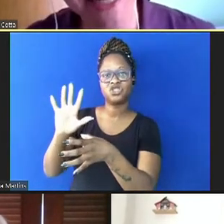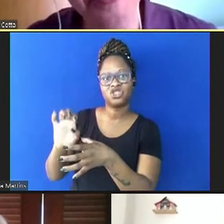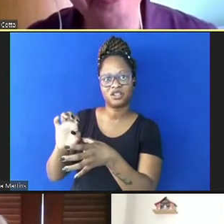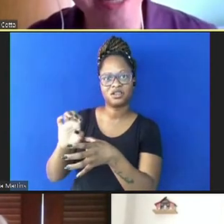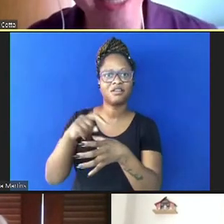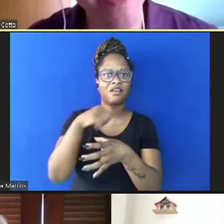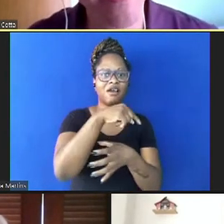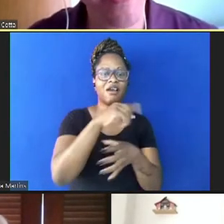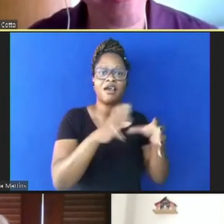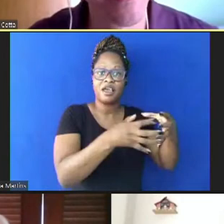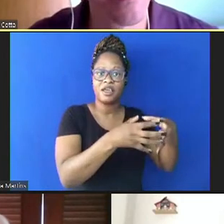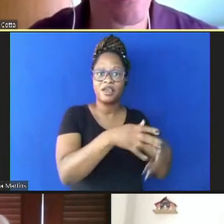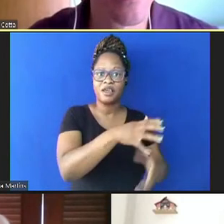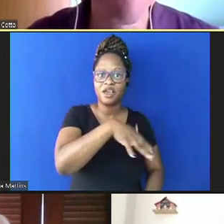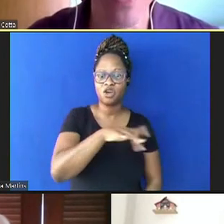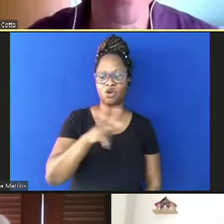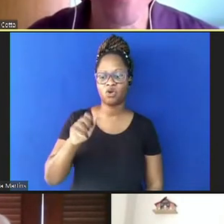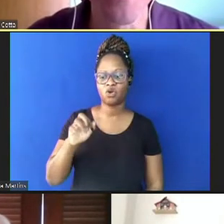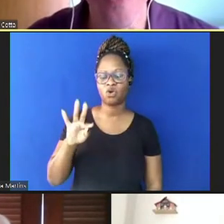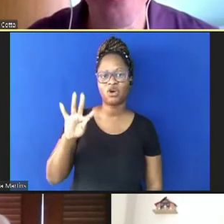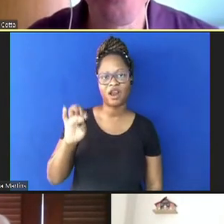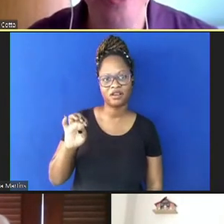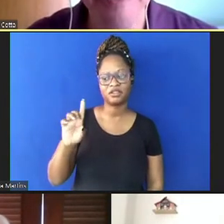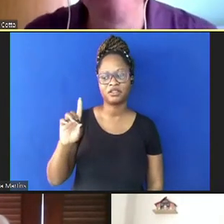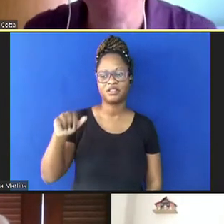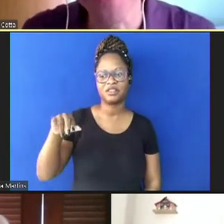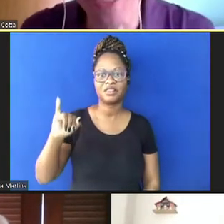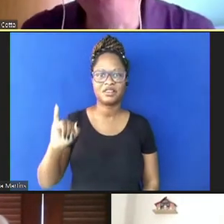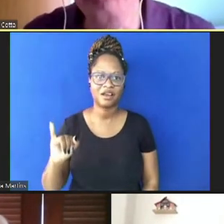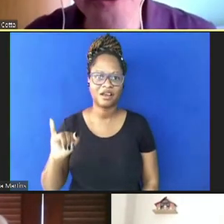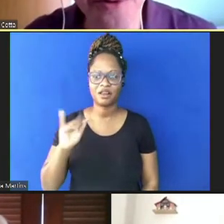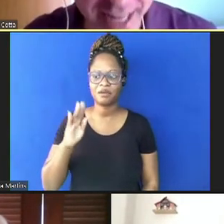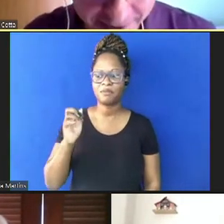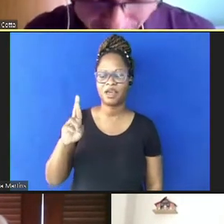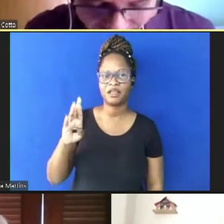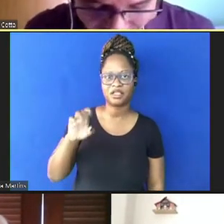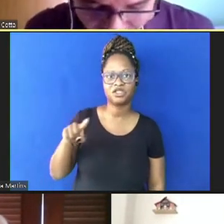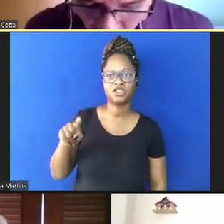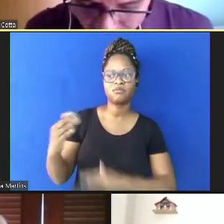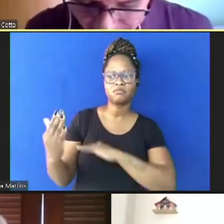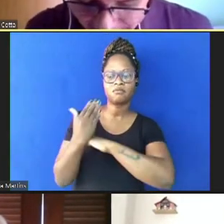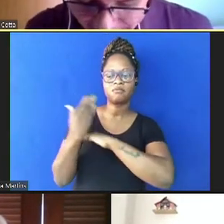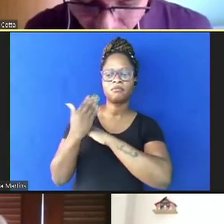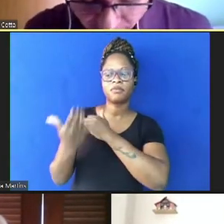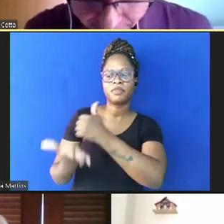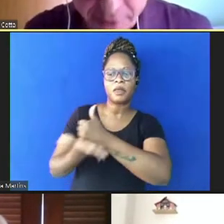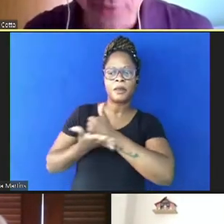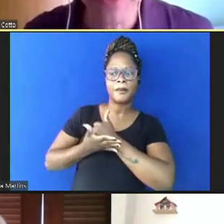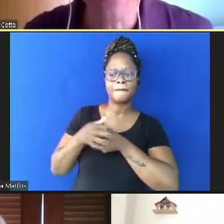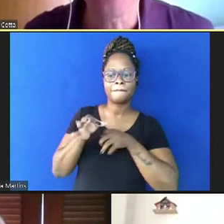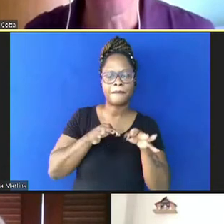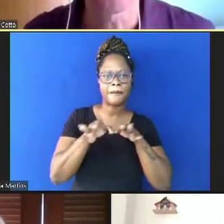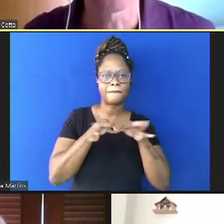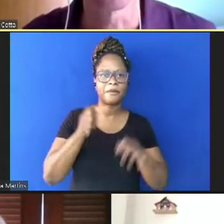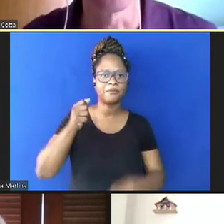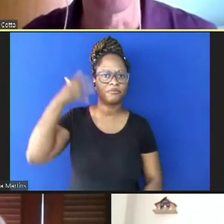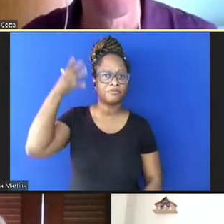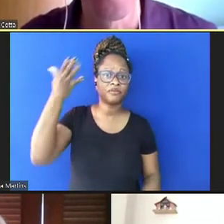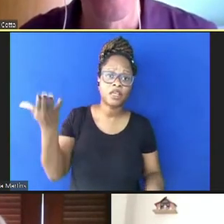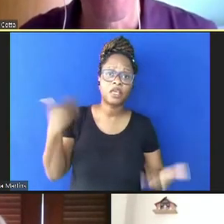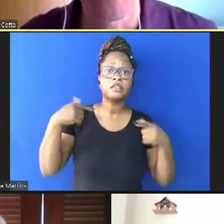equipe, né, com Gorete, Dani, Beatriz, Weld, que ajudaram muito na organização do evento. Além